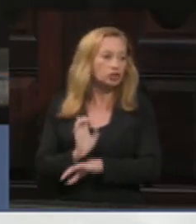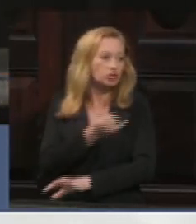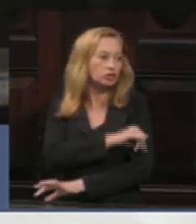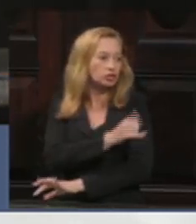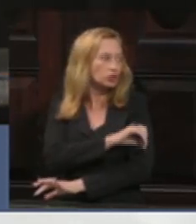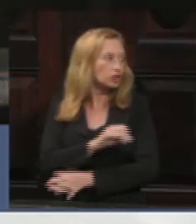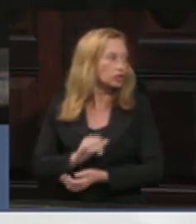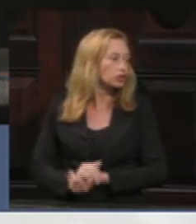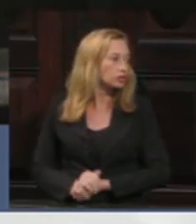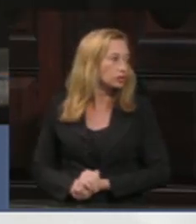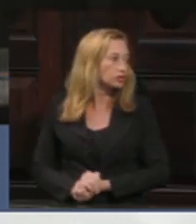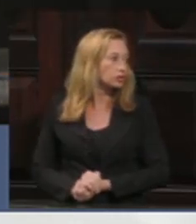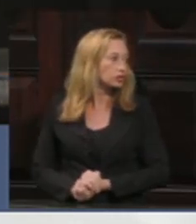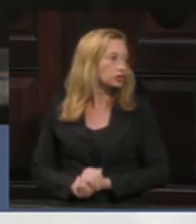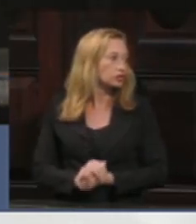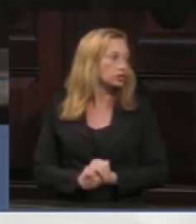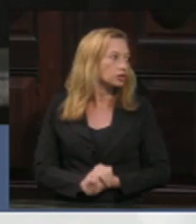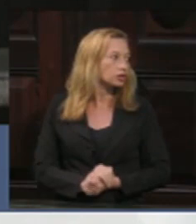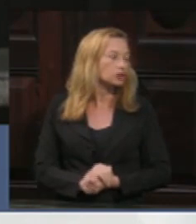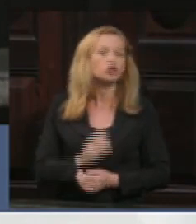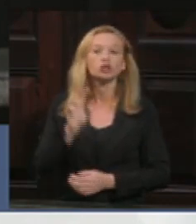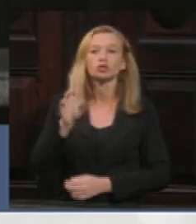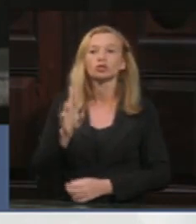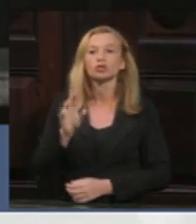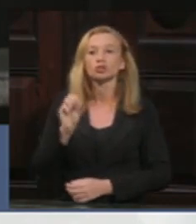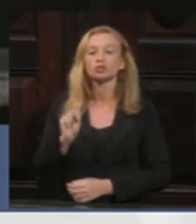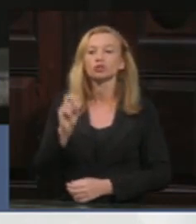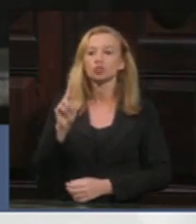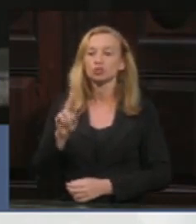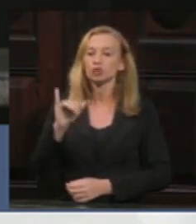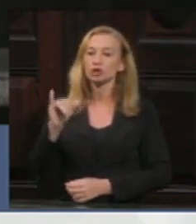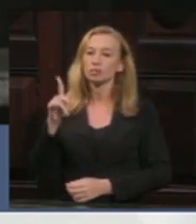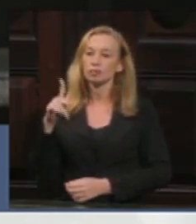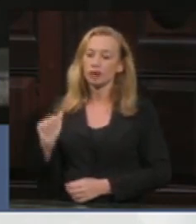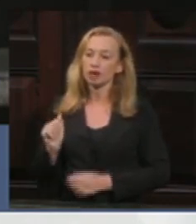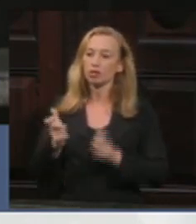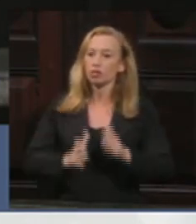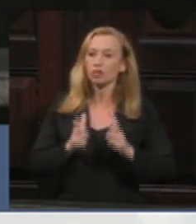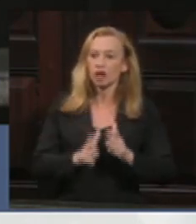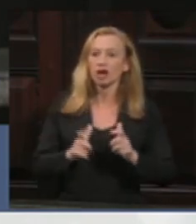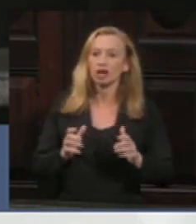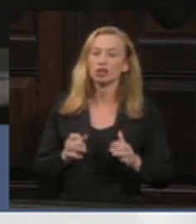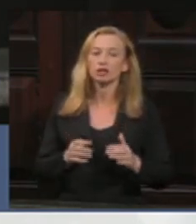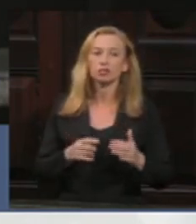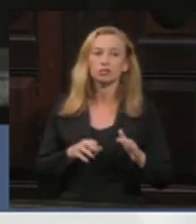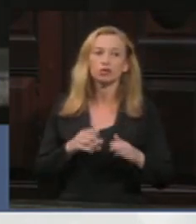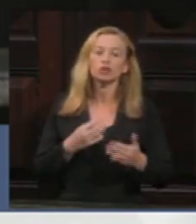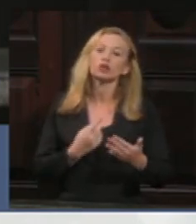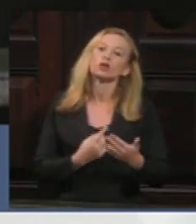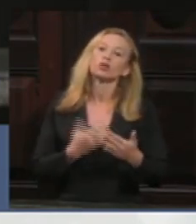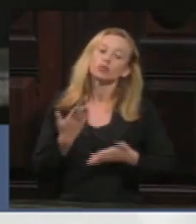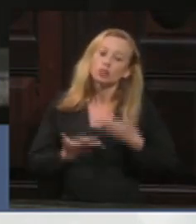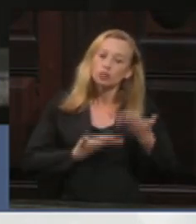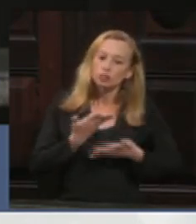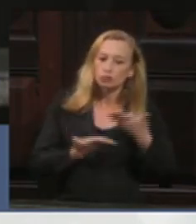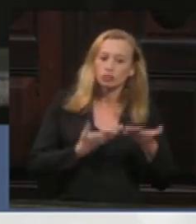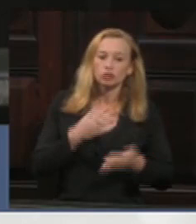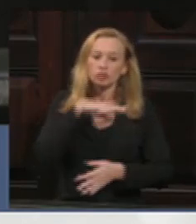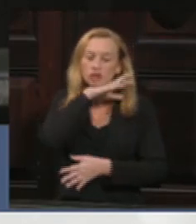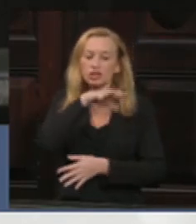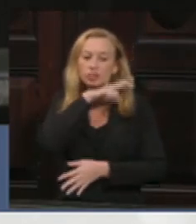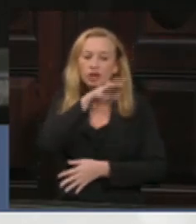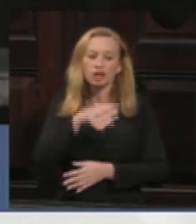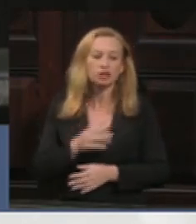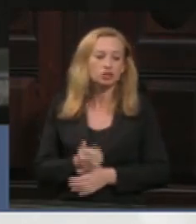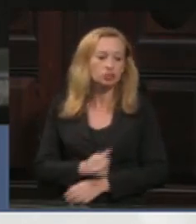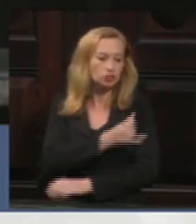União Internacional Protetora dos Animais, SUIPA, localizada na Avenida Dom Helder Câmara 1801, no bairro Benfica, no município do Rio de